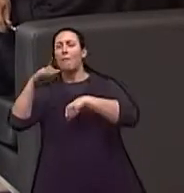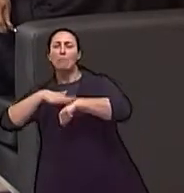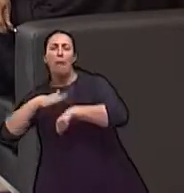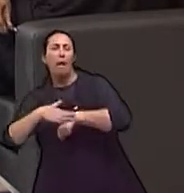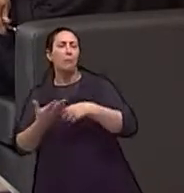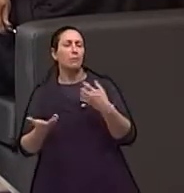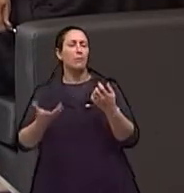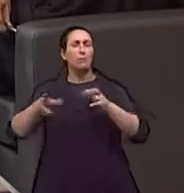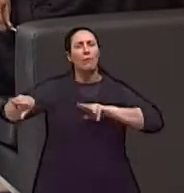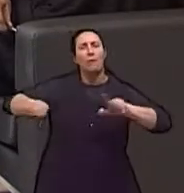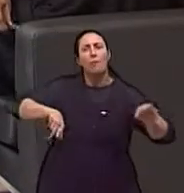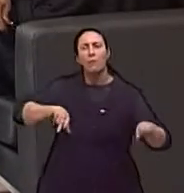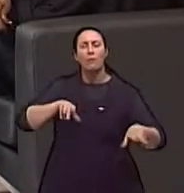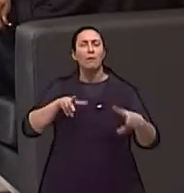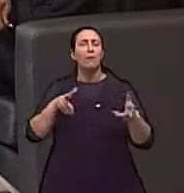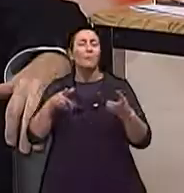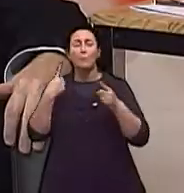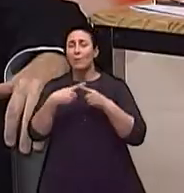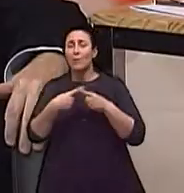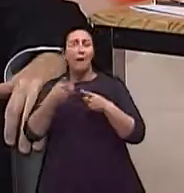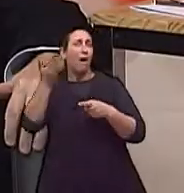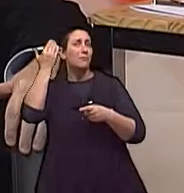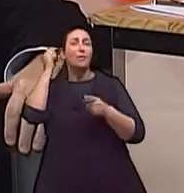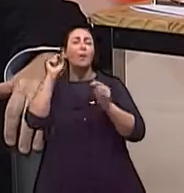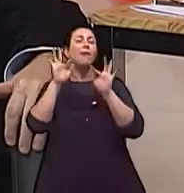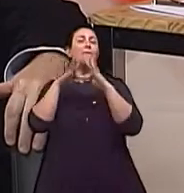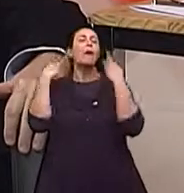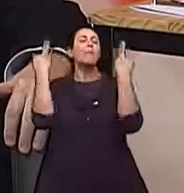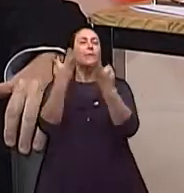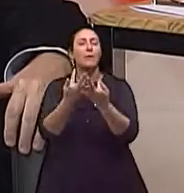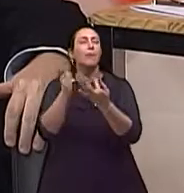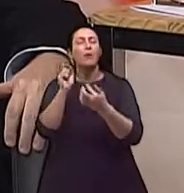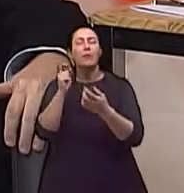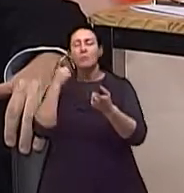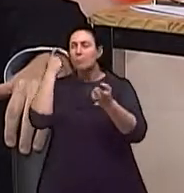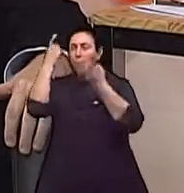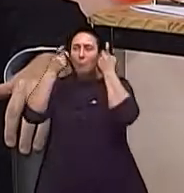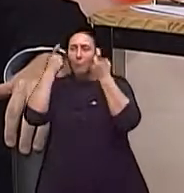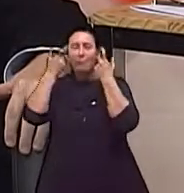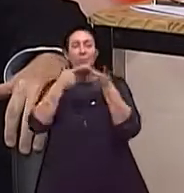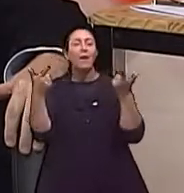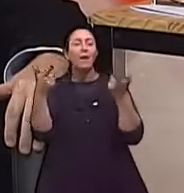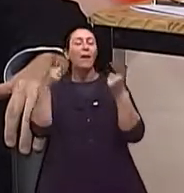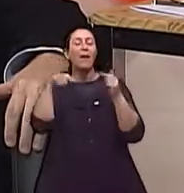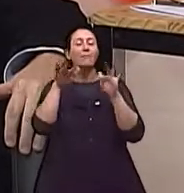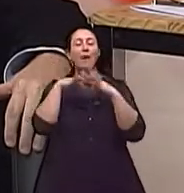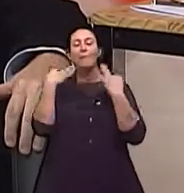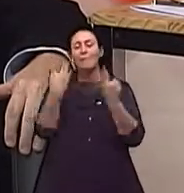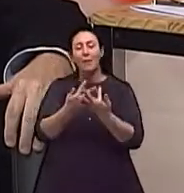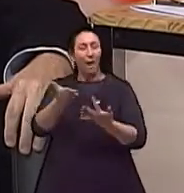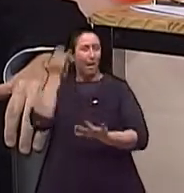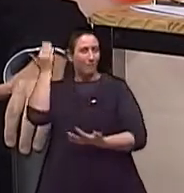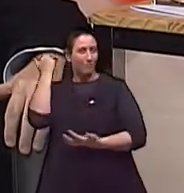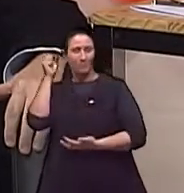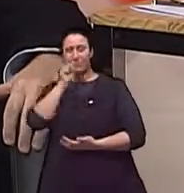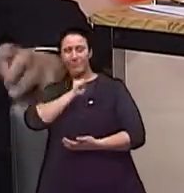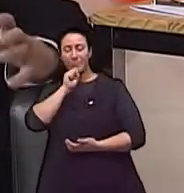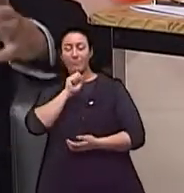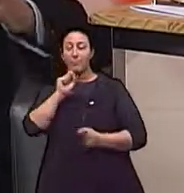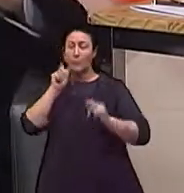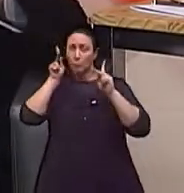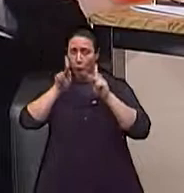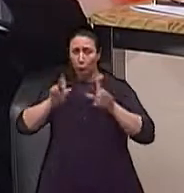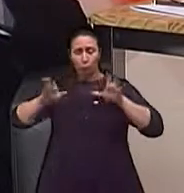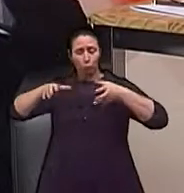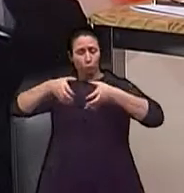que aí nós não temos mais aquela família de antes onde as pessoas ficavam se desenvolviam